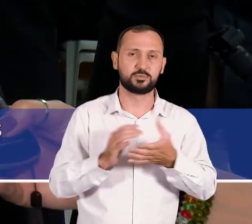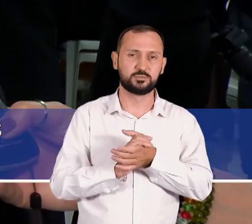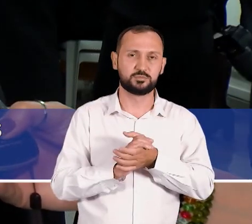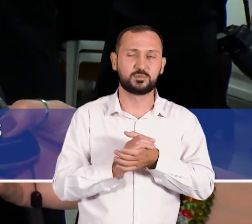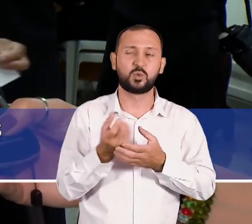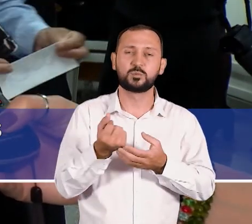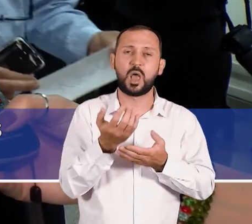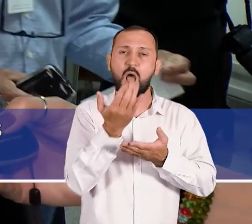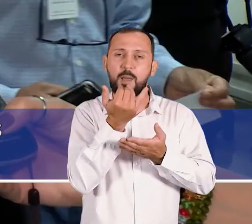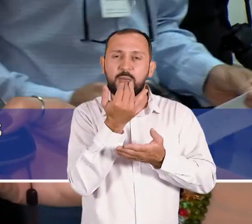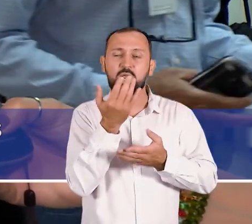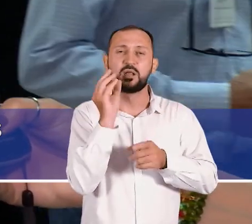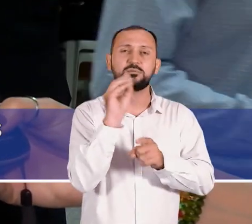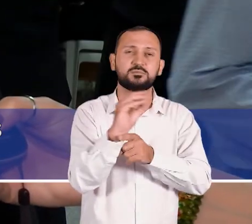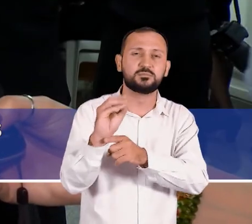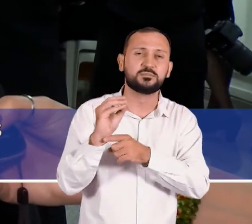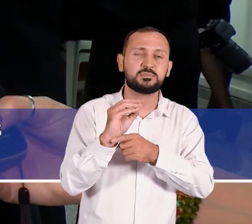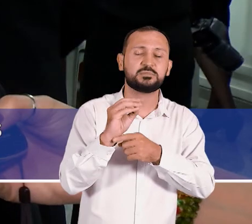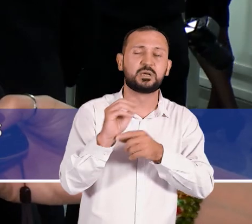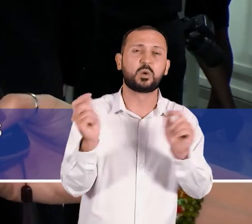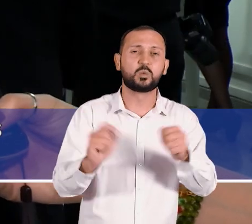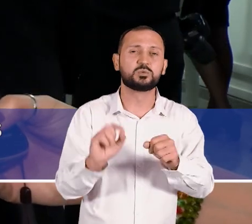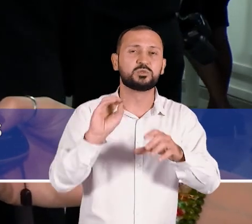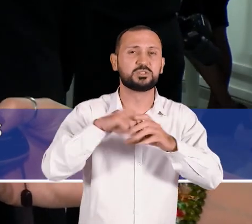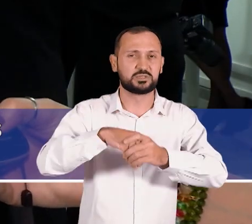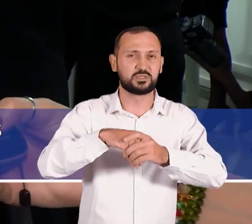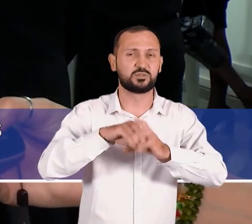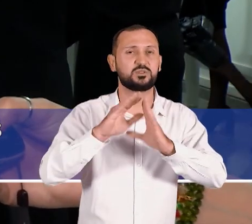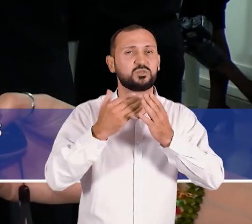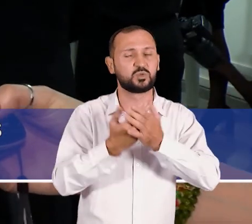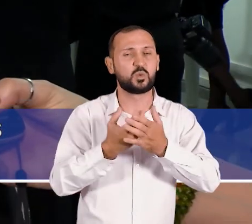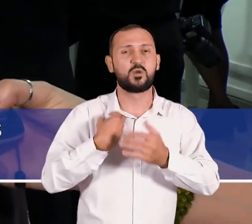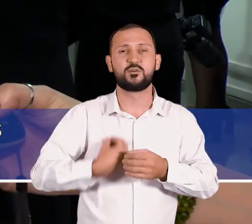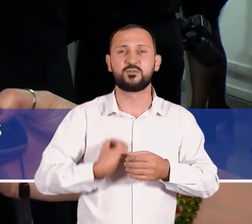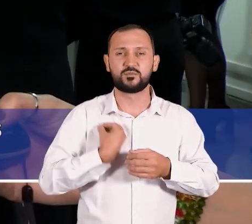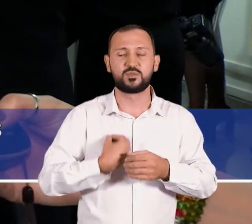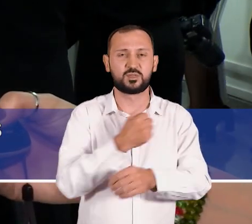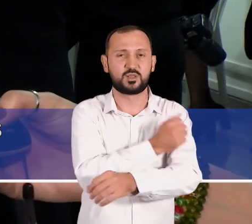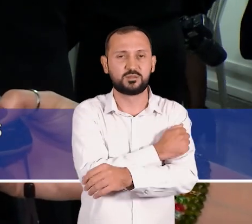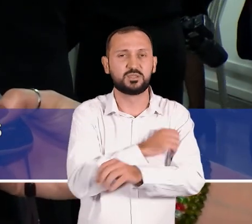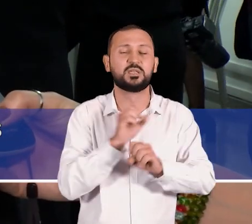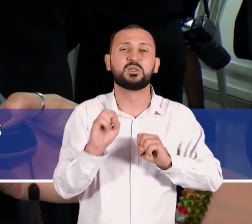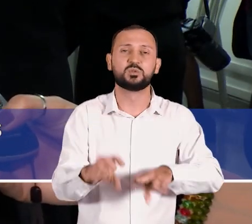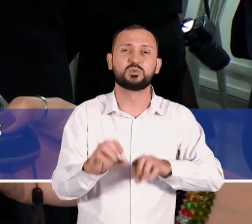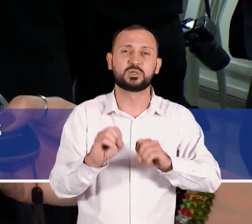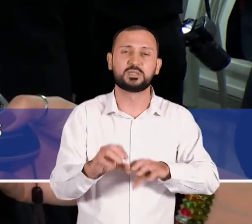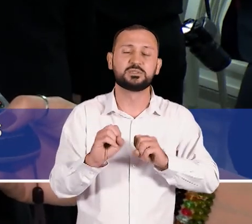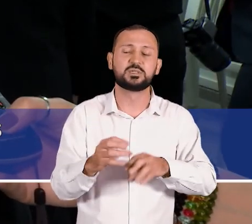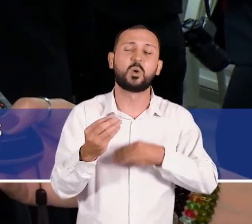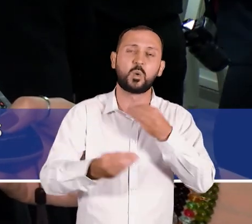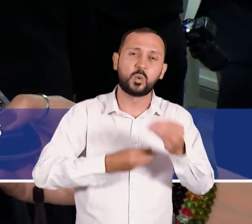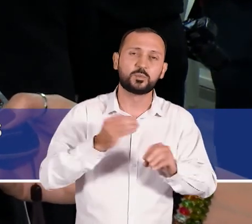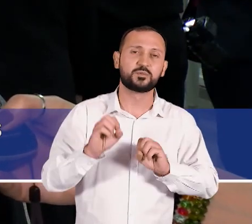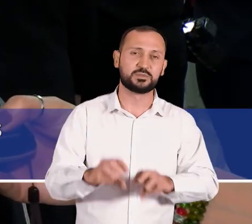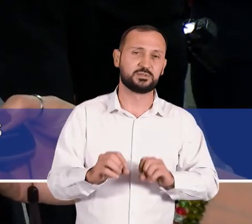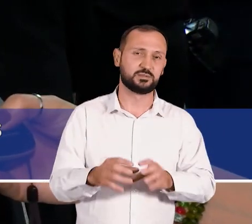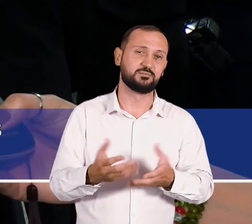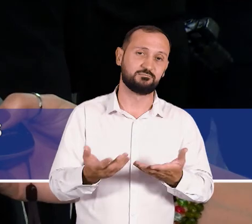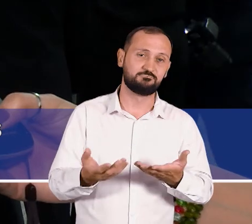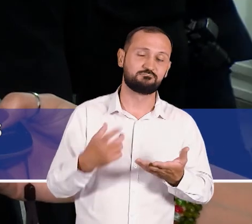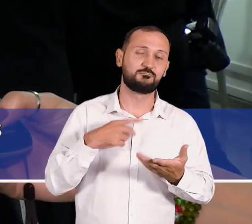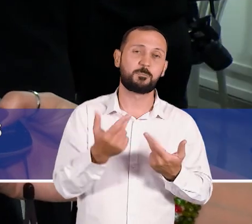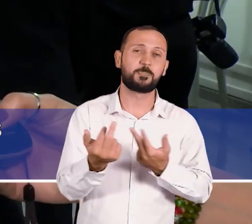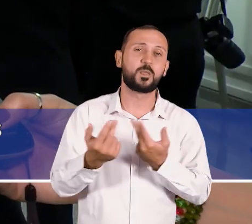município, como é que estava a merenda, as condições da escola, a vida dos alunos, a educação que estava sendo